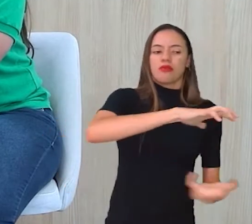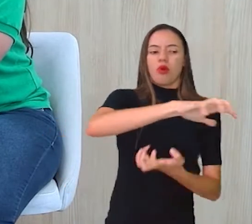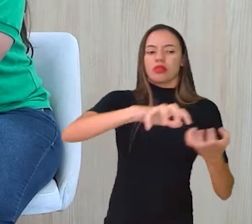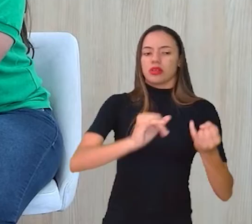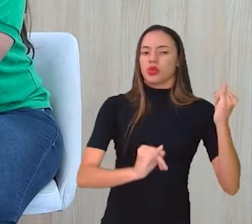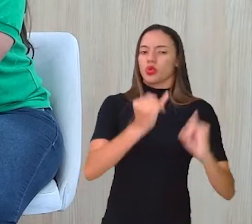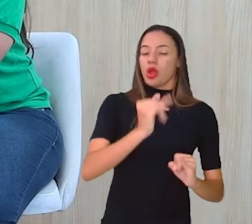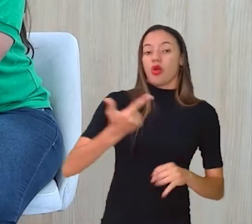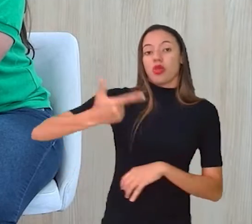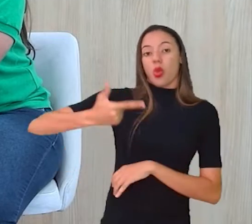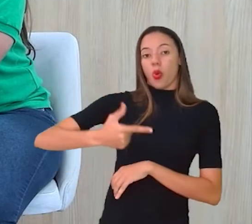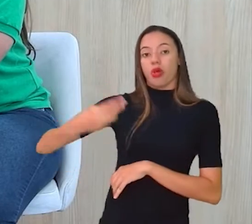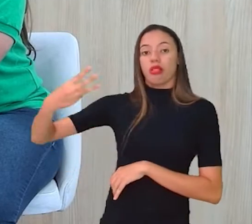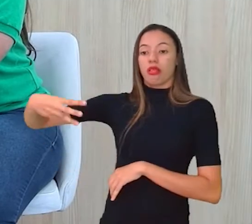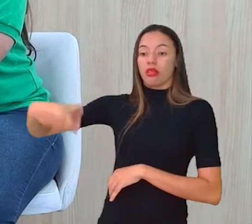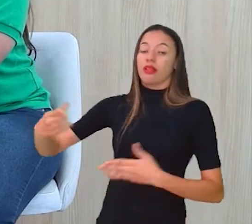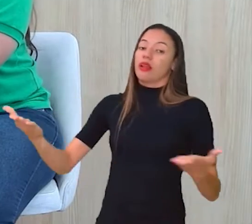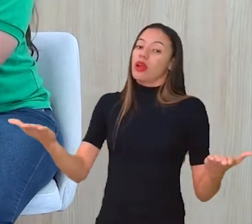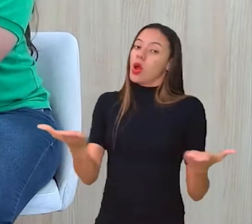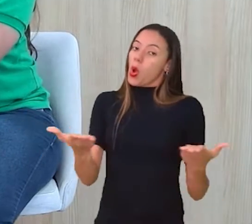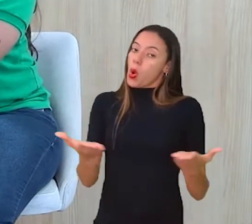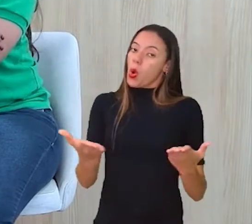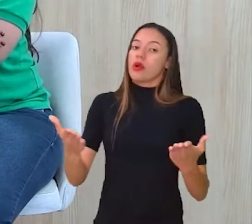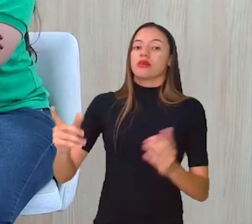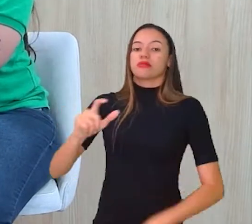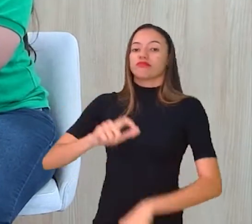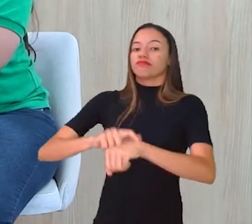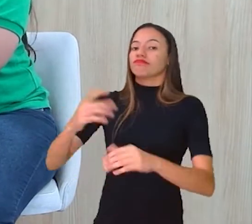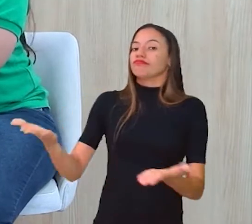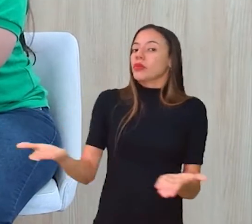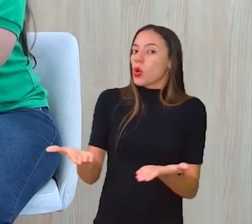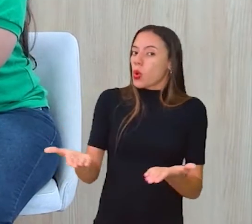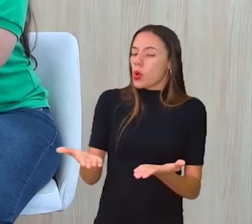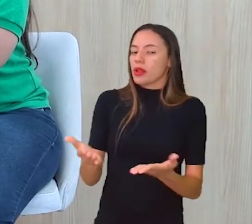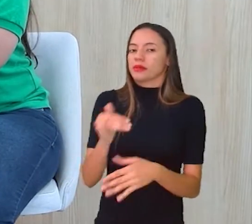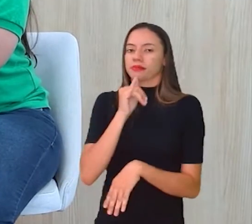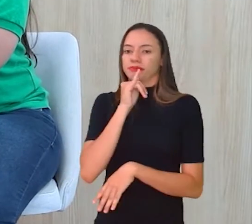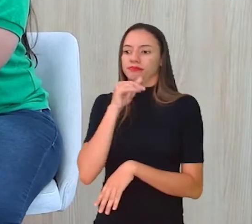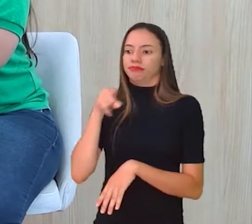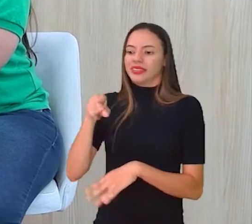e esse momento que estamos agora, né? Ou seja, mas assim, em nenhum momento ele